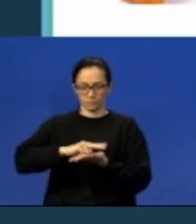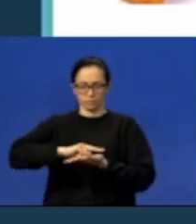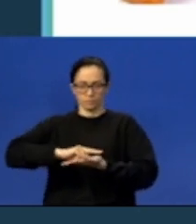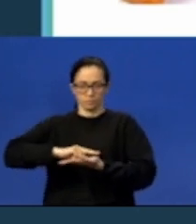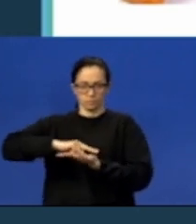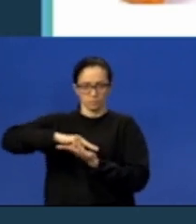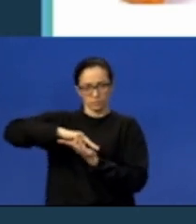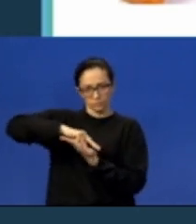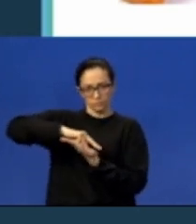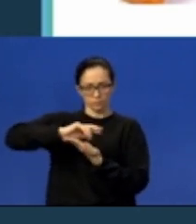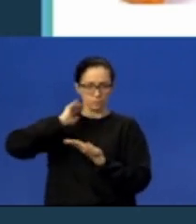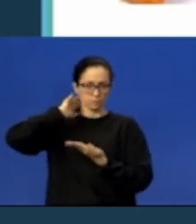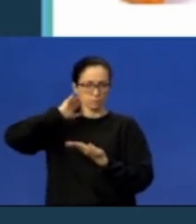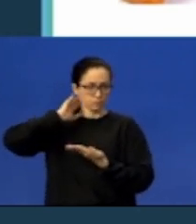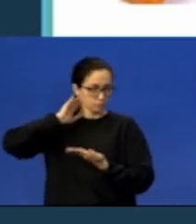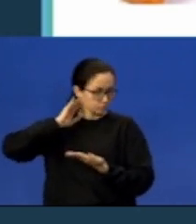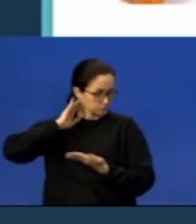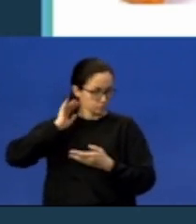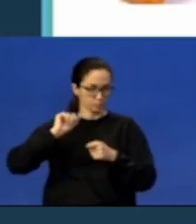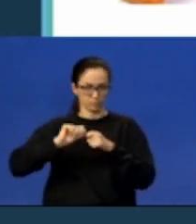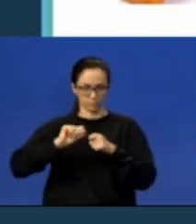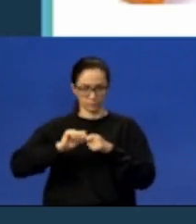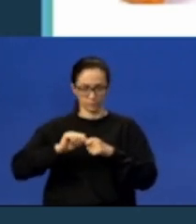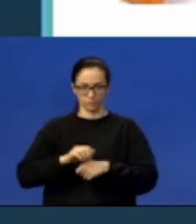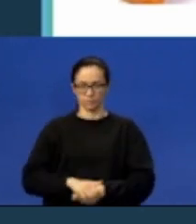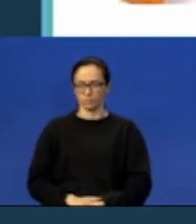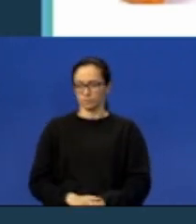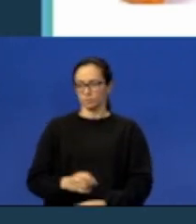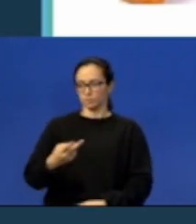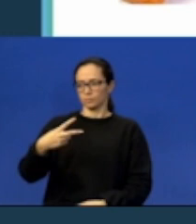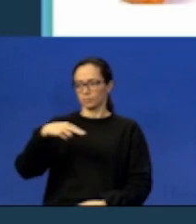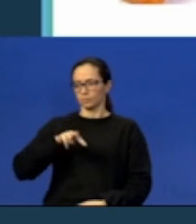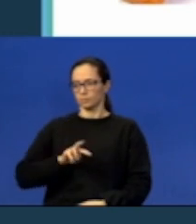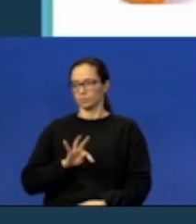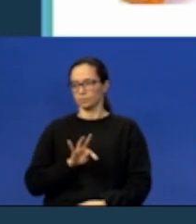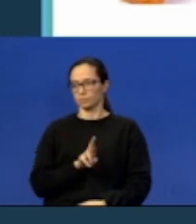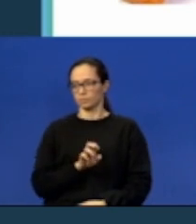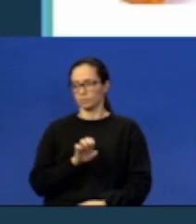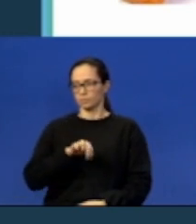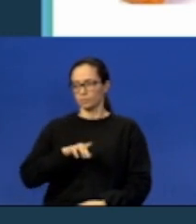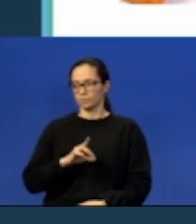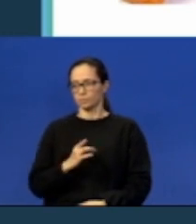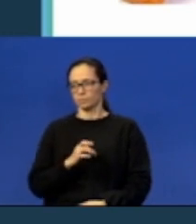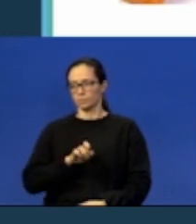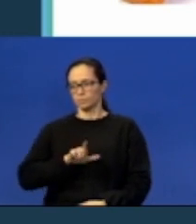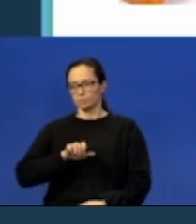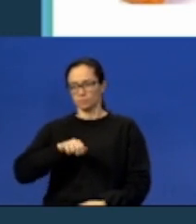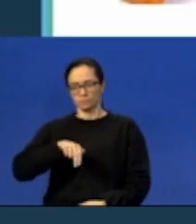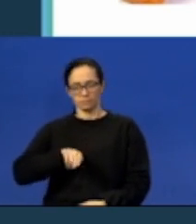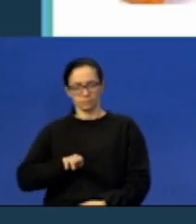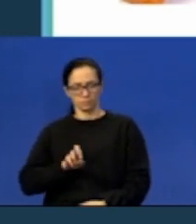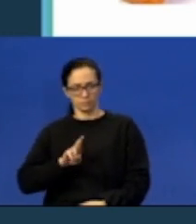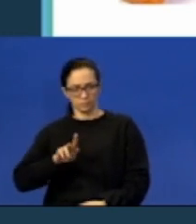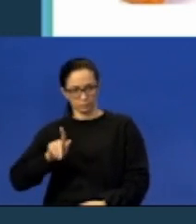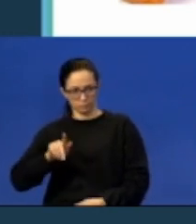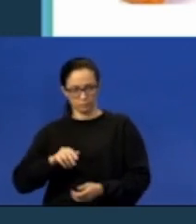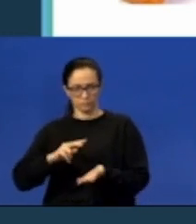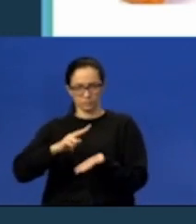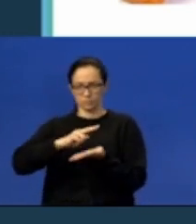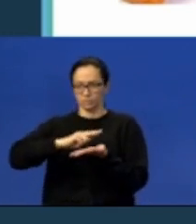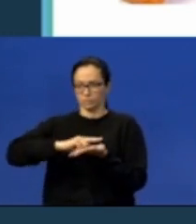em relação aos membros inferiores. E essa posição ela é chamada de posição de Fowler. Já a quarta posição é